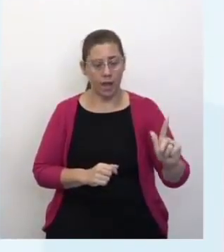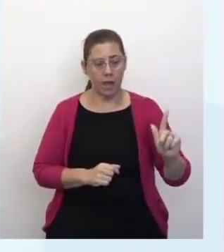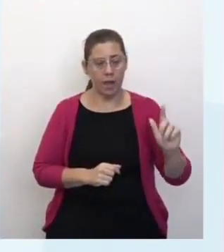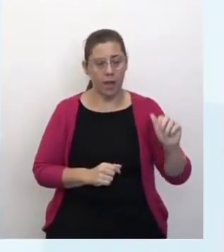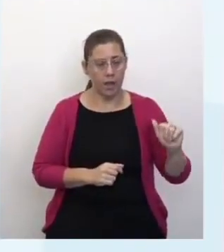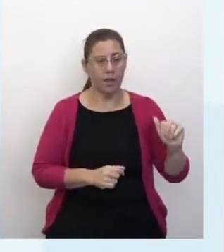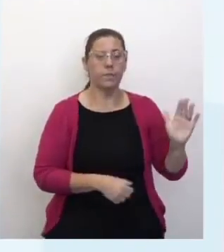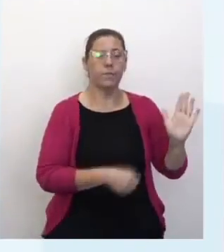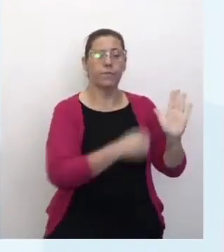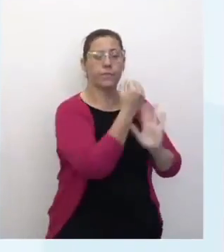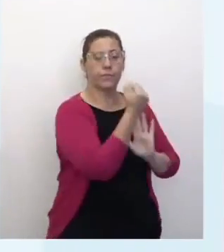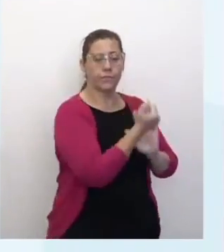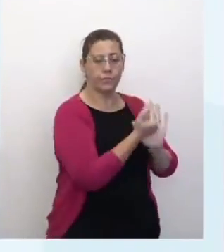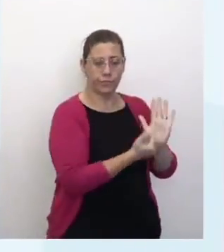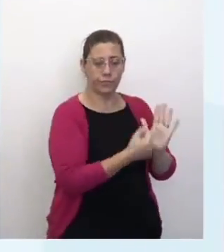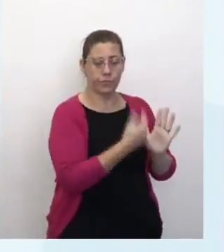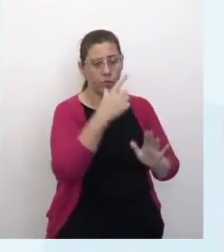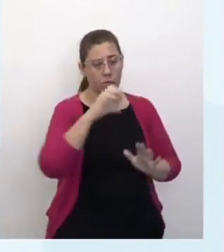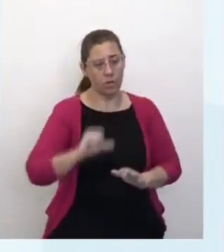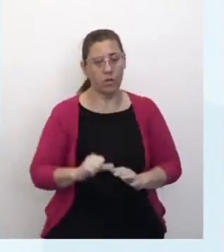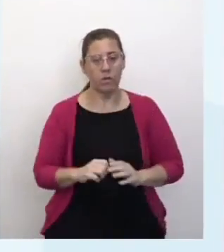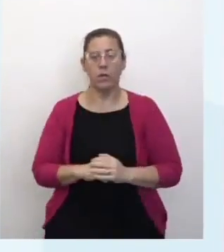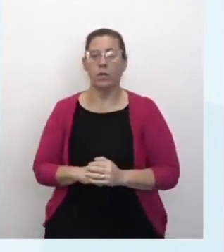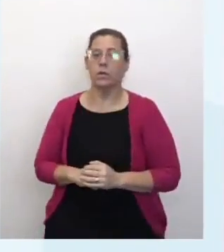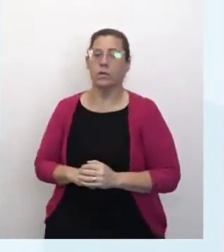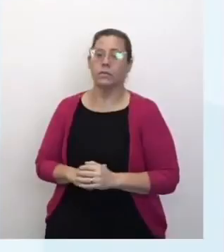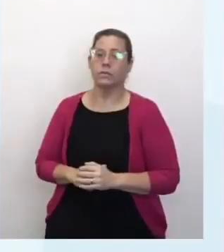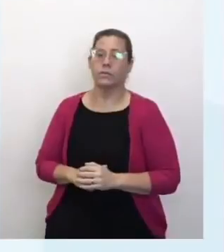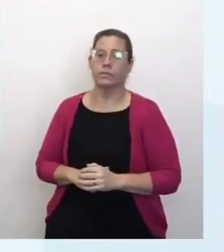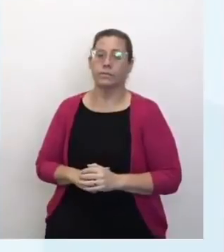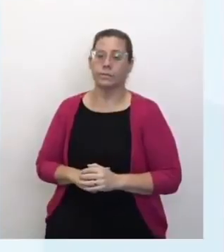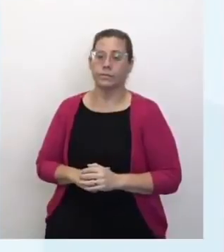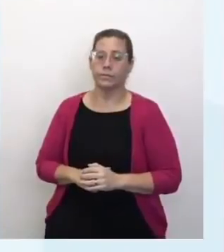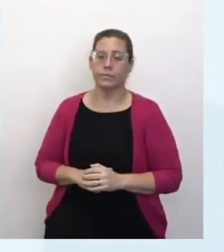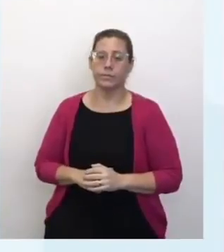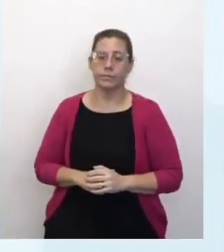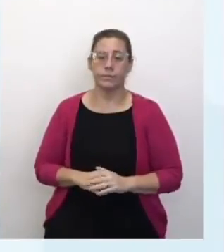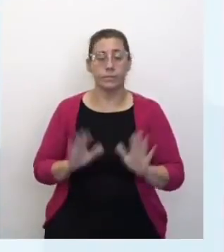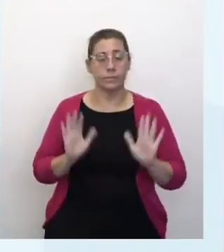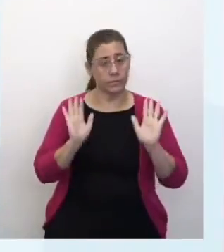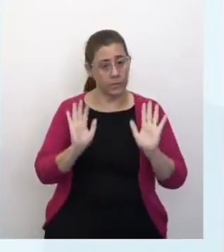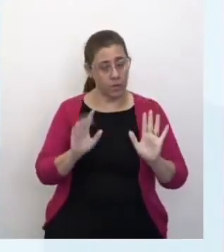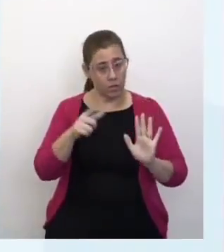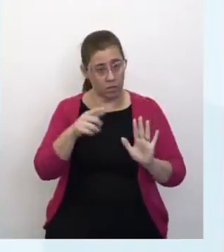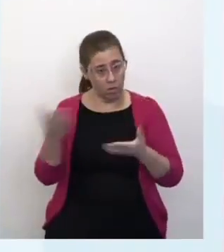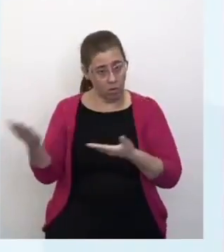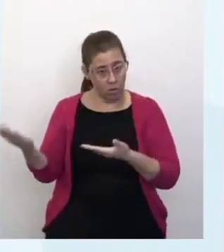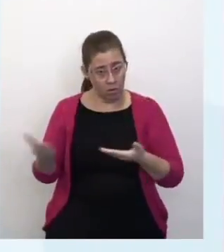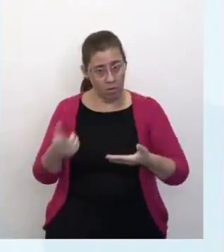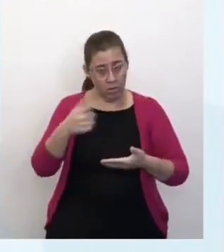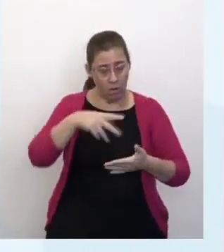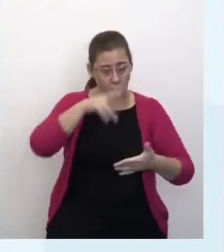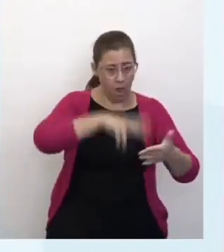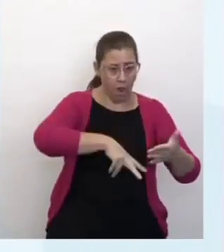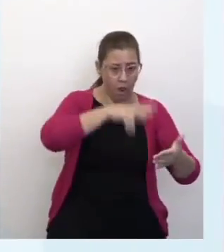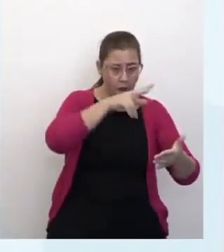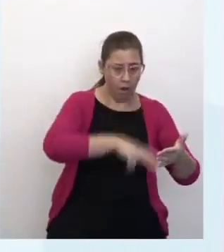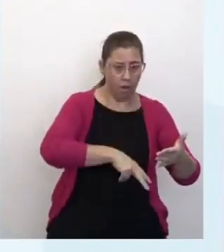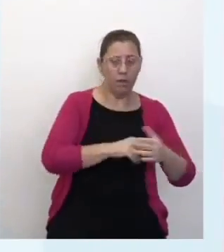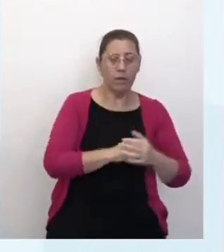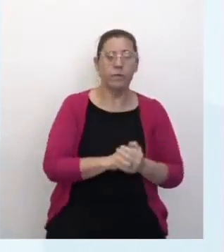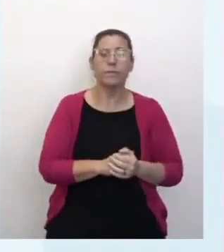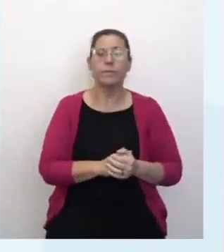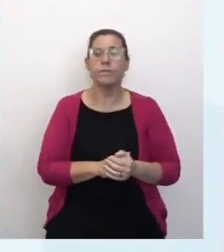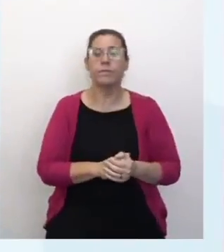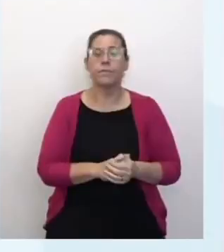de Almeida Garrett. Aí sim, escrito direitinho com 2 T's. Agora, convidamos você a ler um fragmento da obra